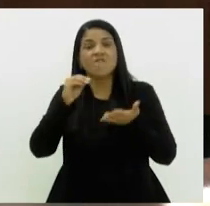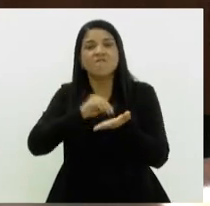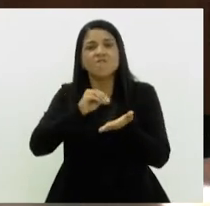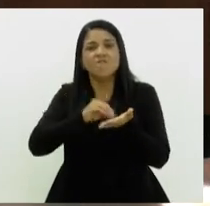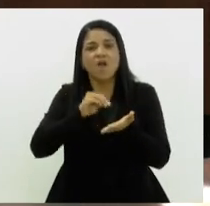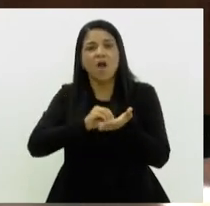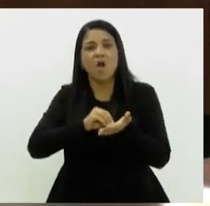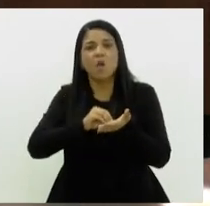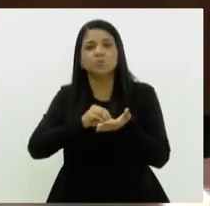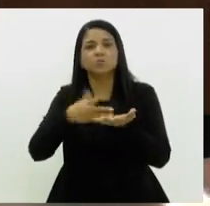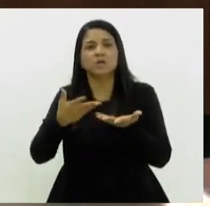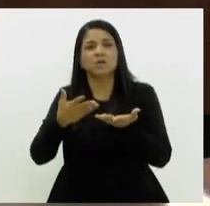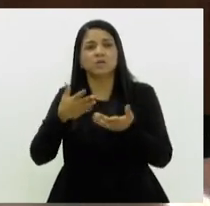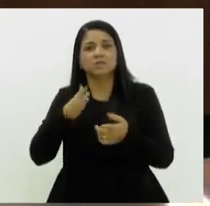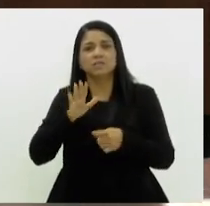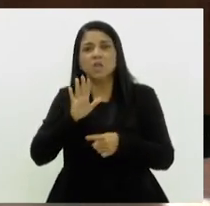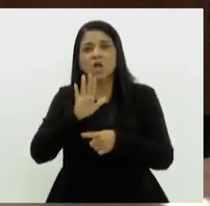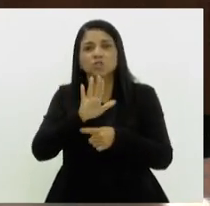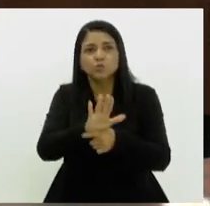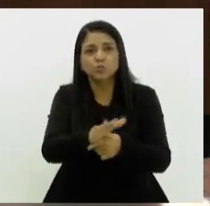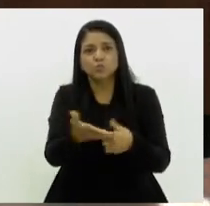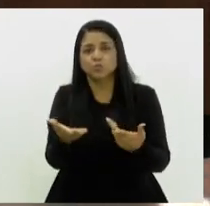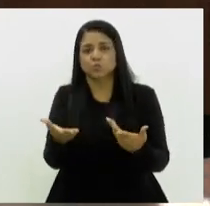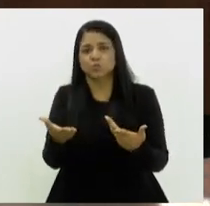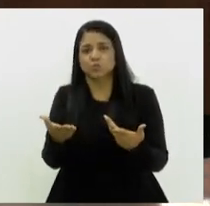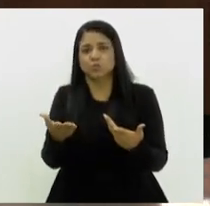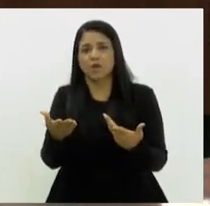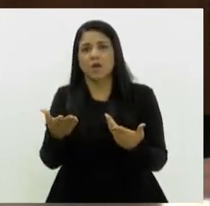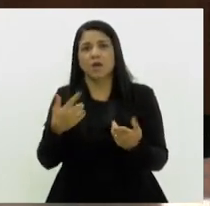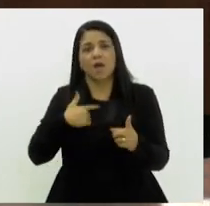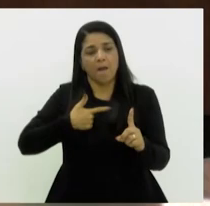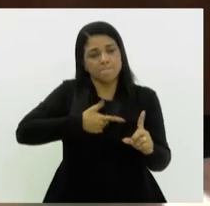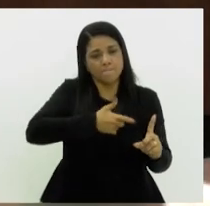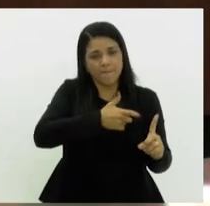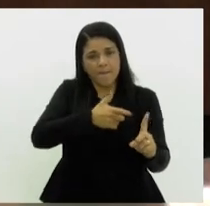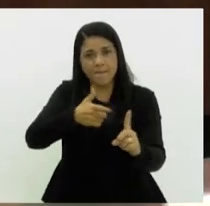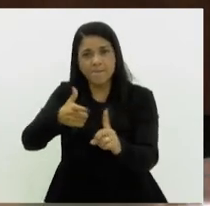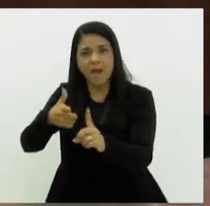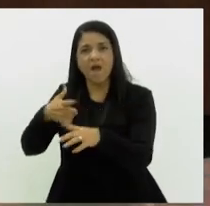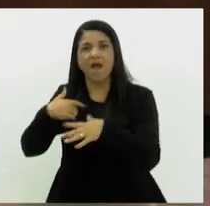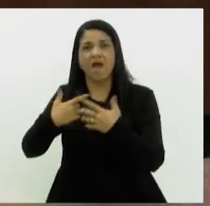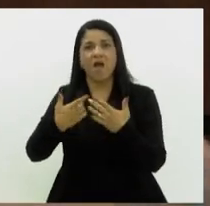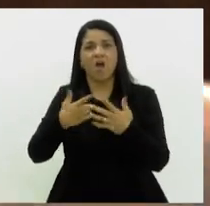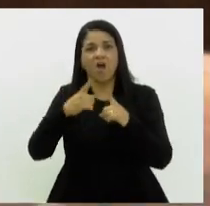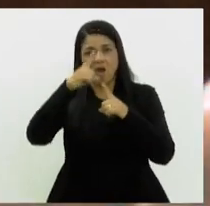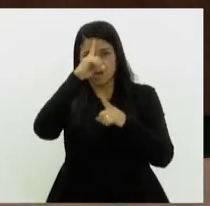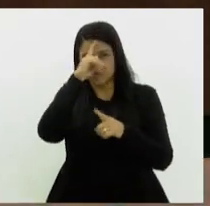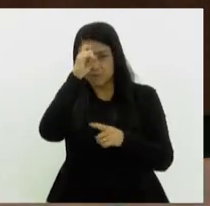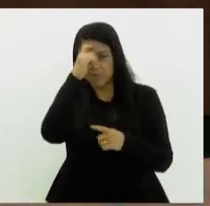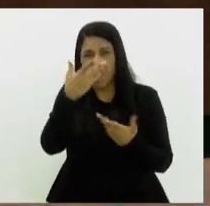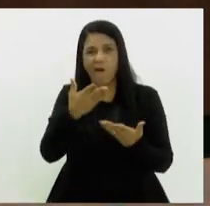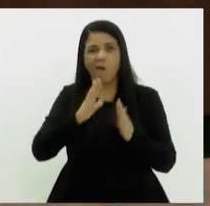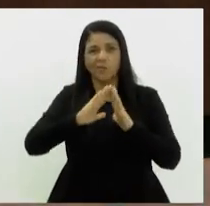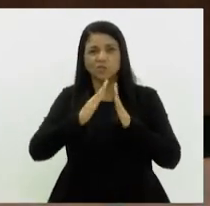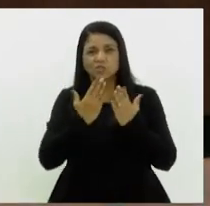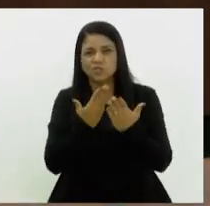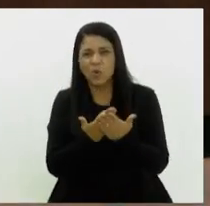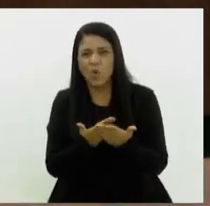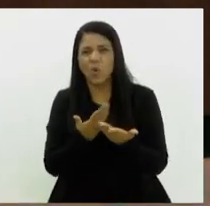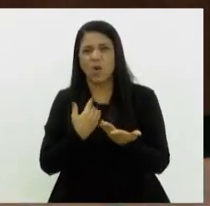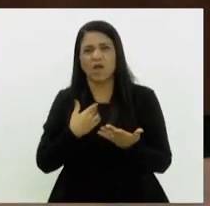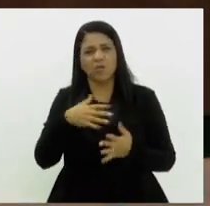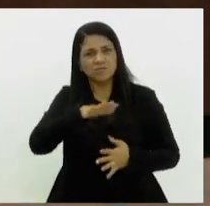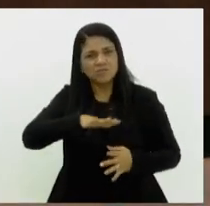para os refugiados de guerra, repudiamos também o bombardeio a hospitais e escolas, a espaço de